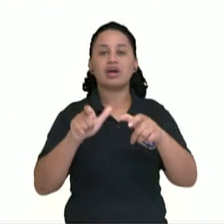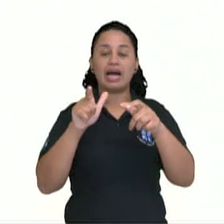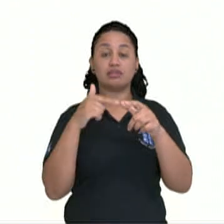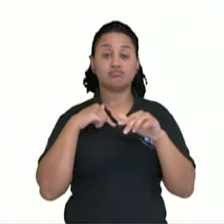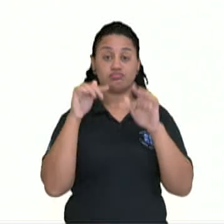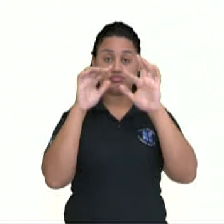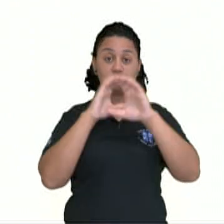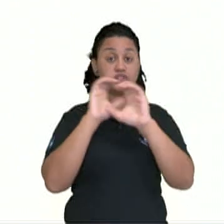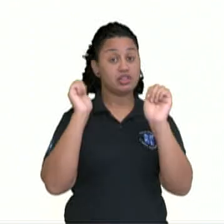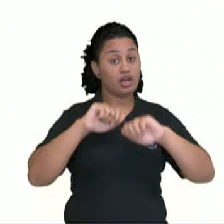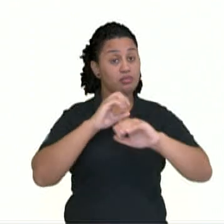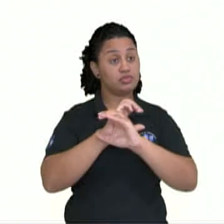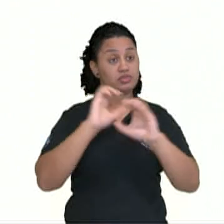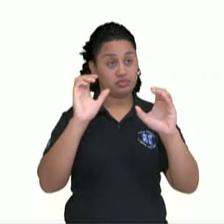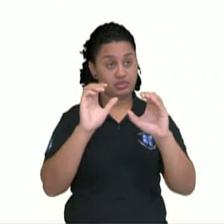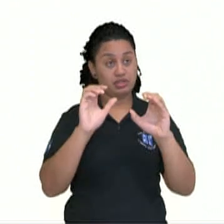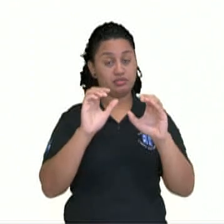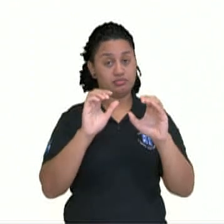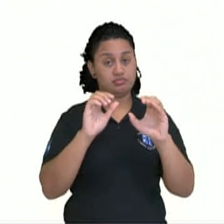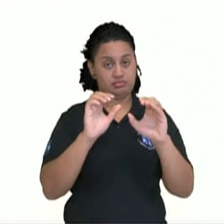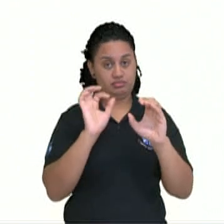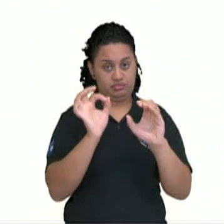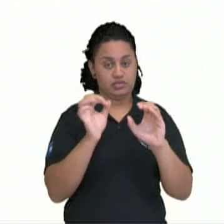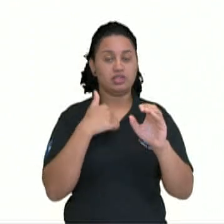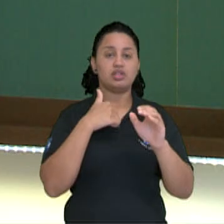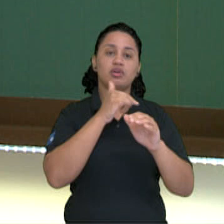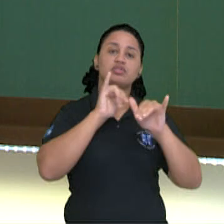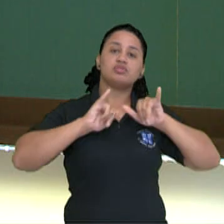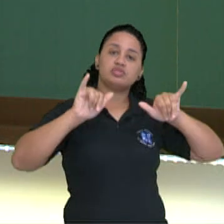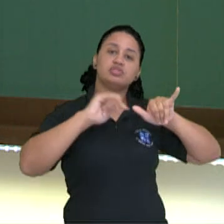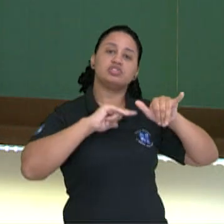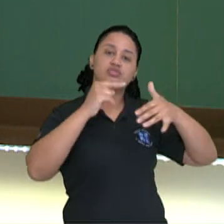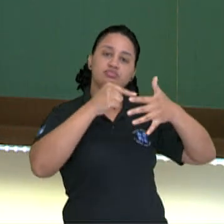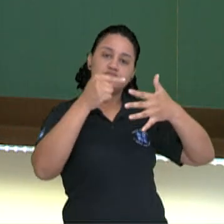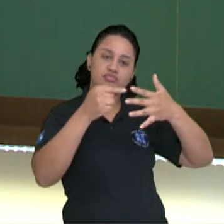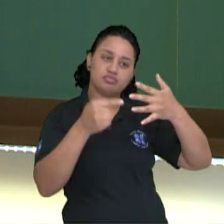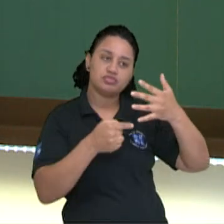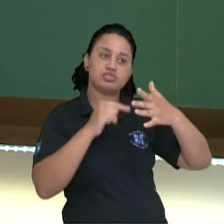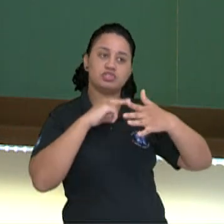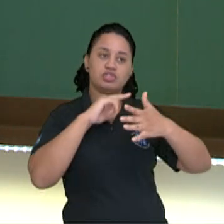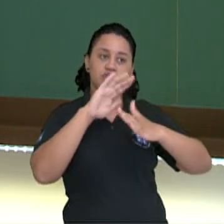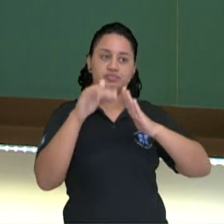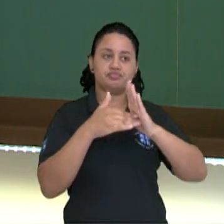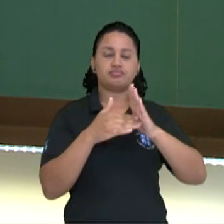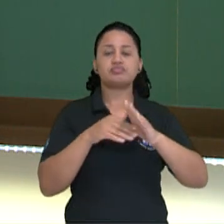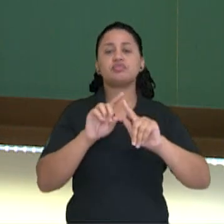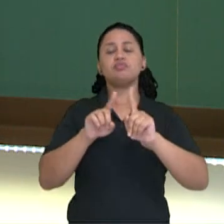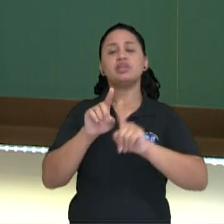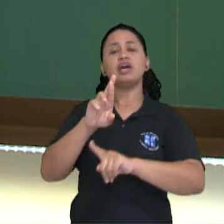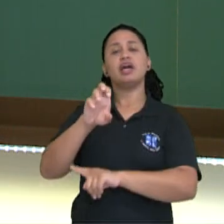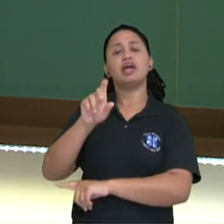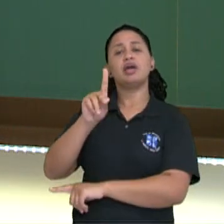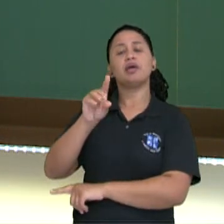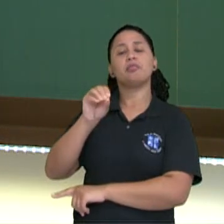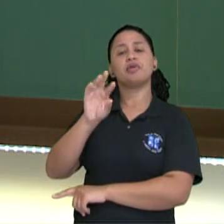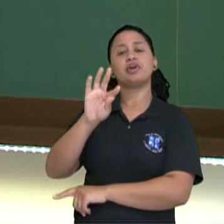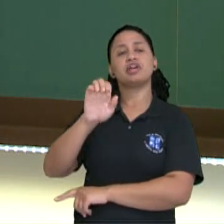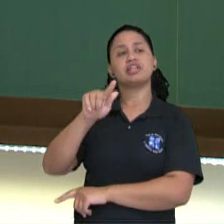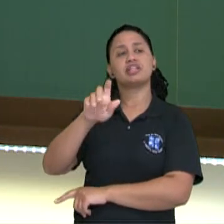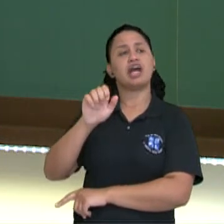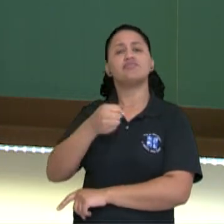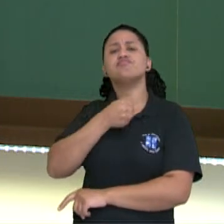nós acabamos de ler corresponde a tudo isso aqui, a todos esses tópicos, né? E a reportagem? Quais as diferenças?